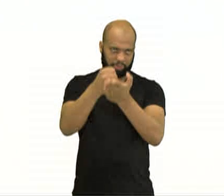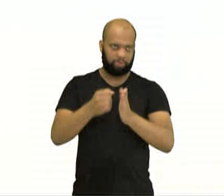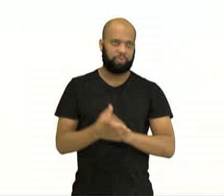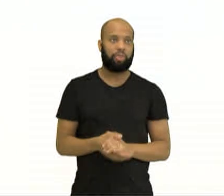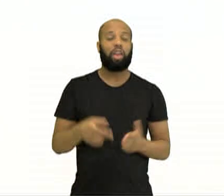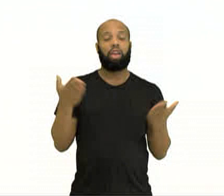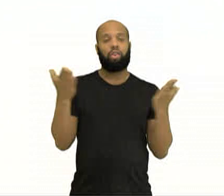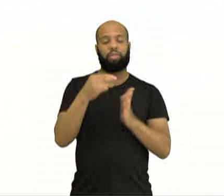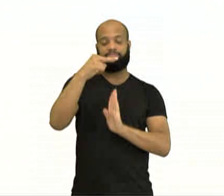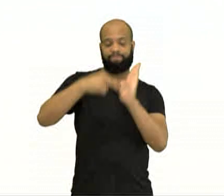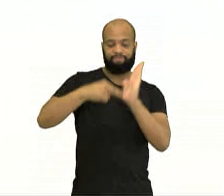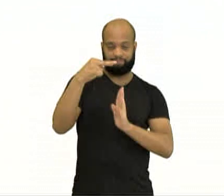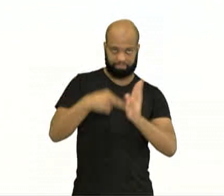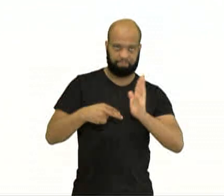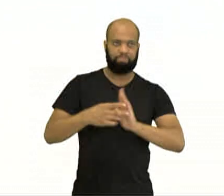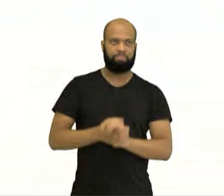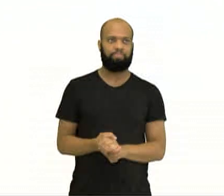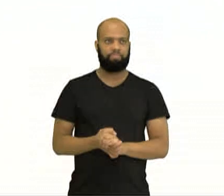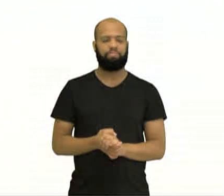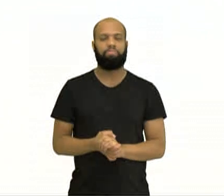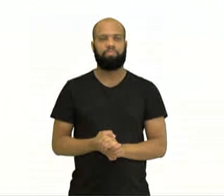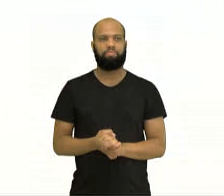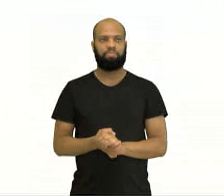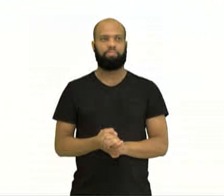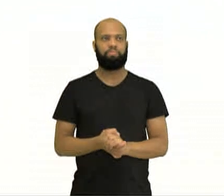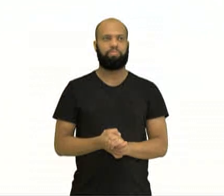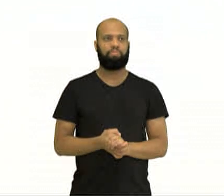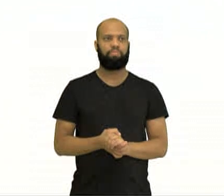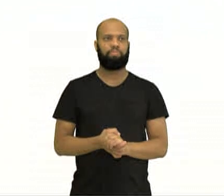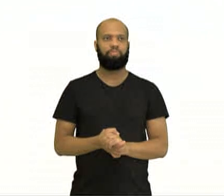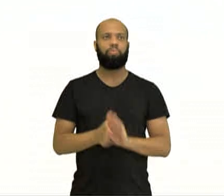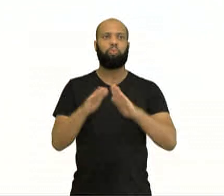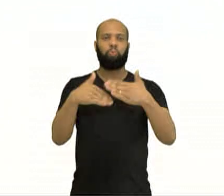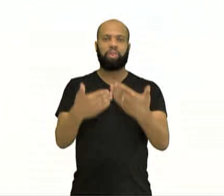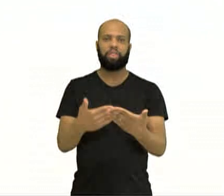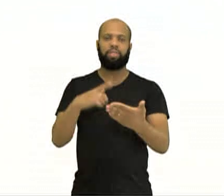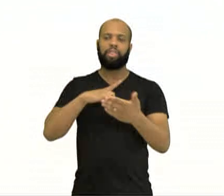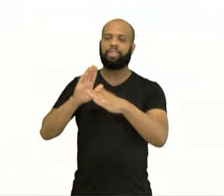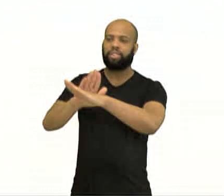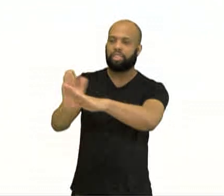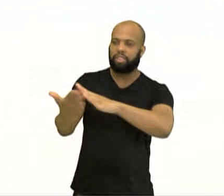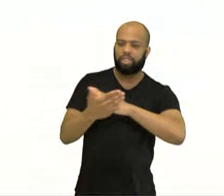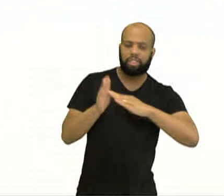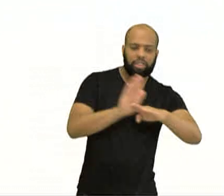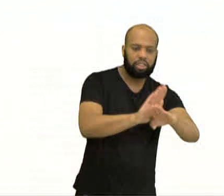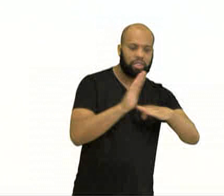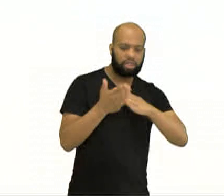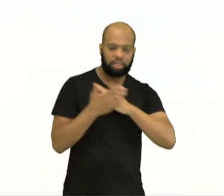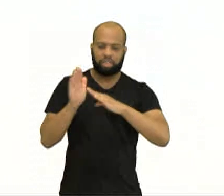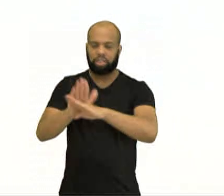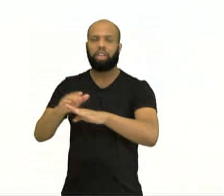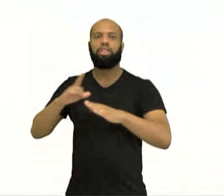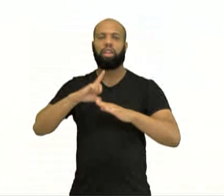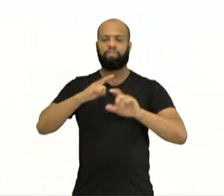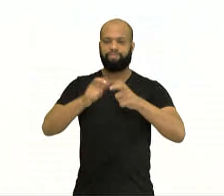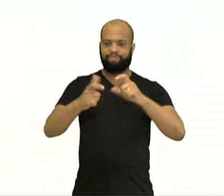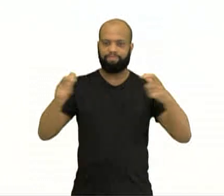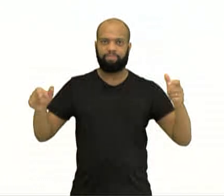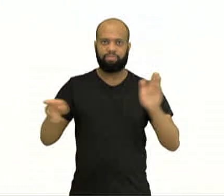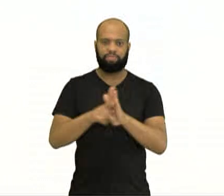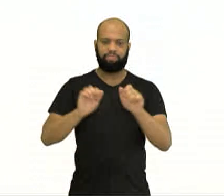assunto. Vamos ler então aqui comigo. A solidariedade se multiplica durante a pandemia